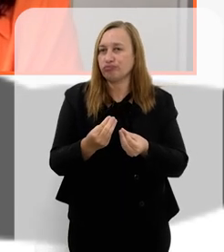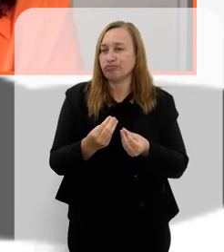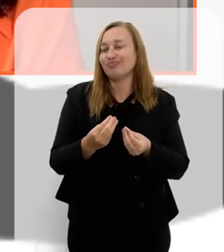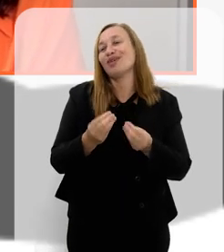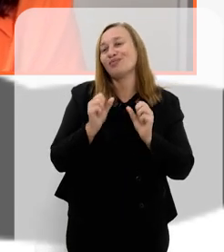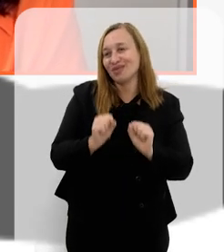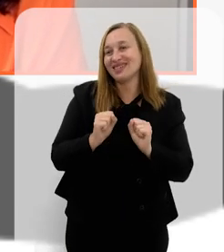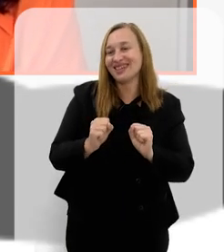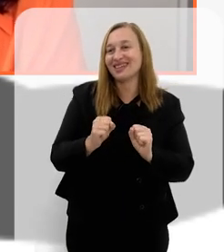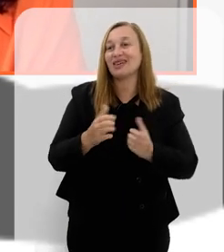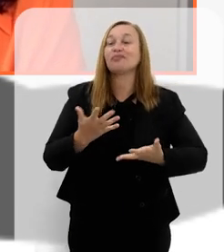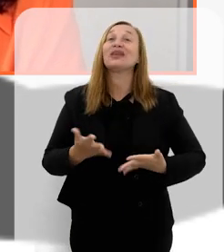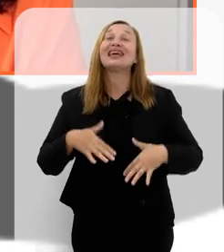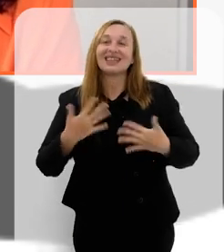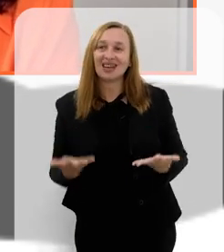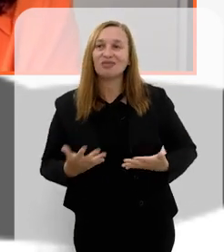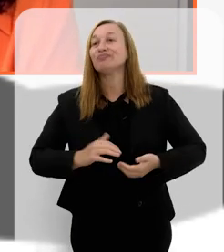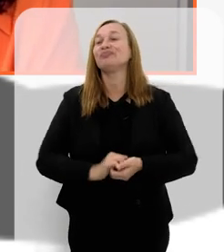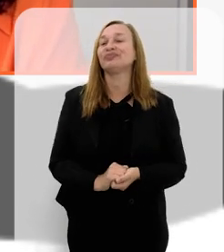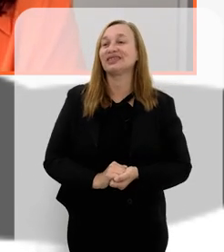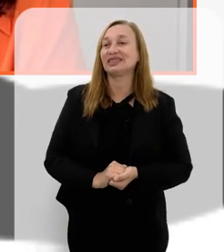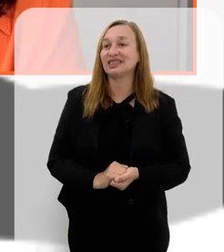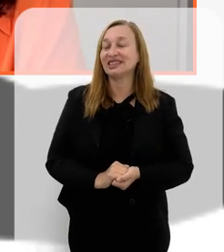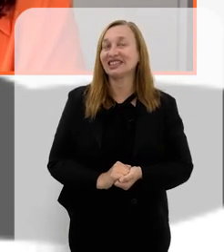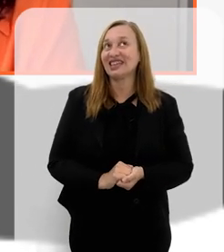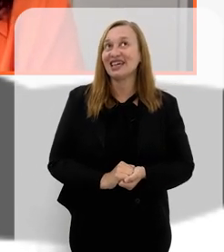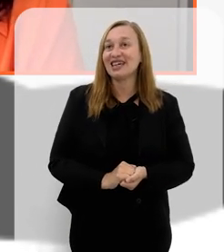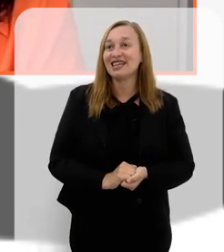todo, né? Para a gente poder comprar.